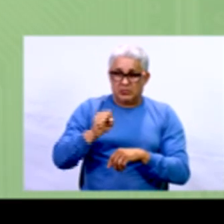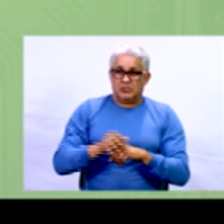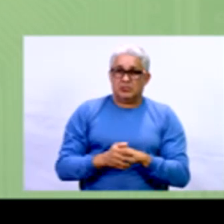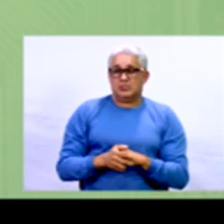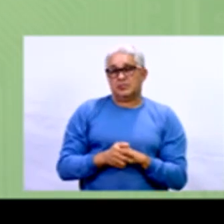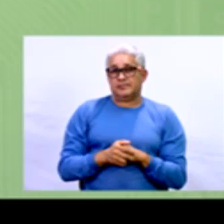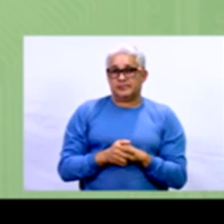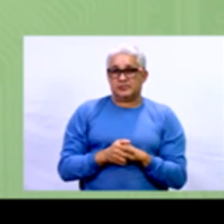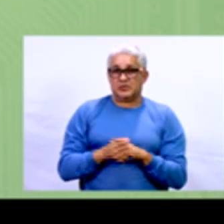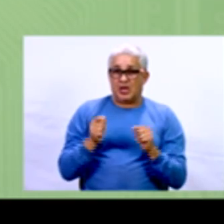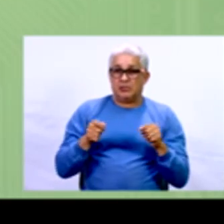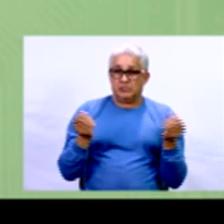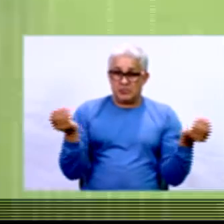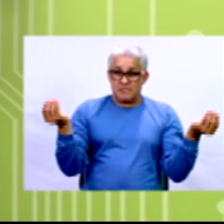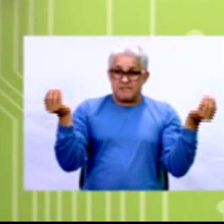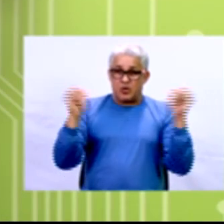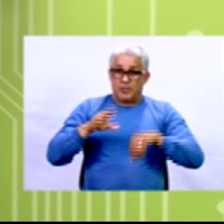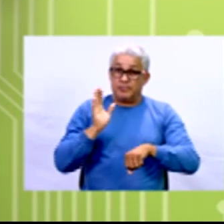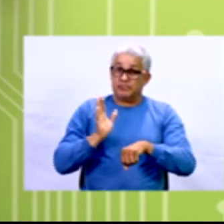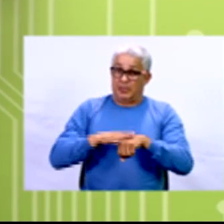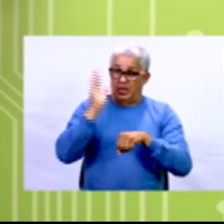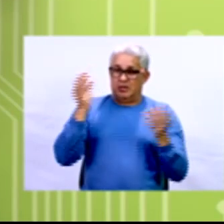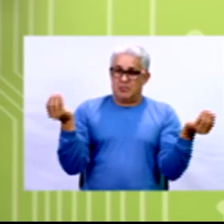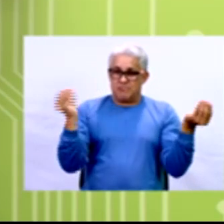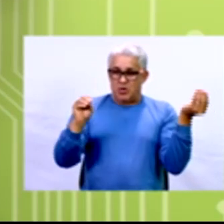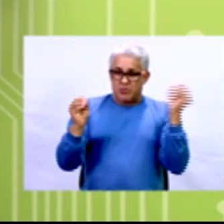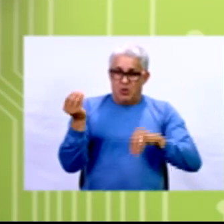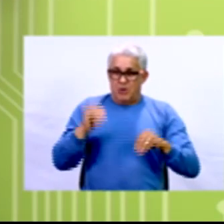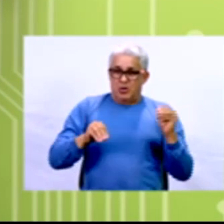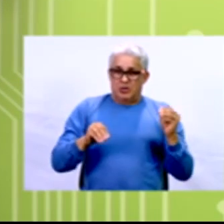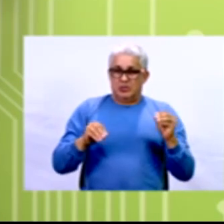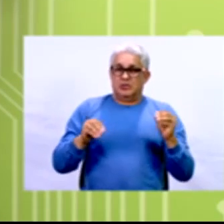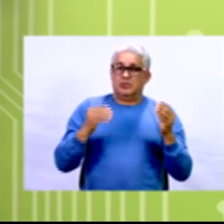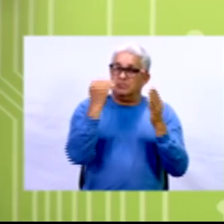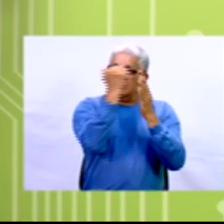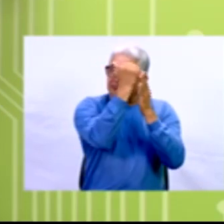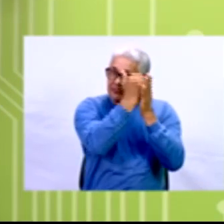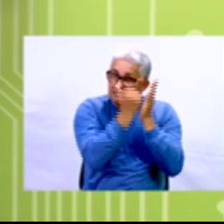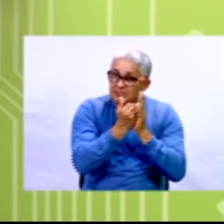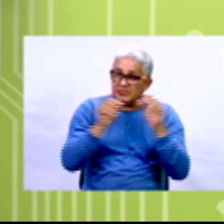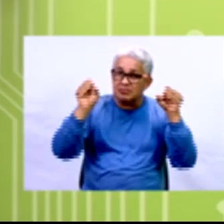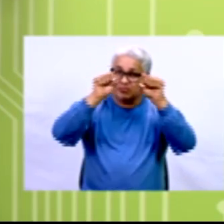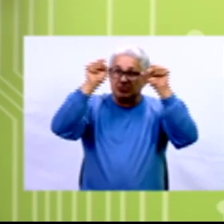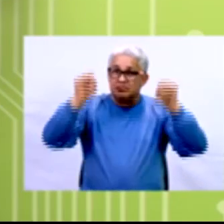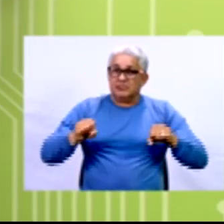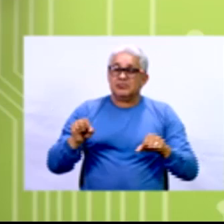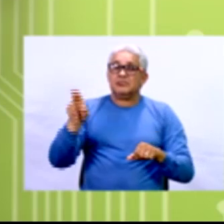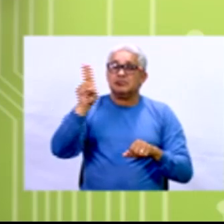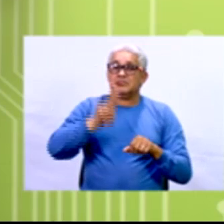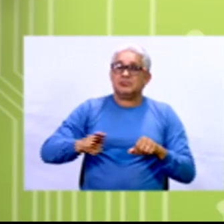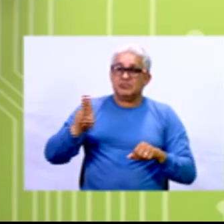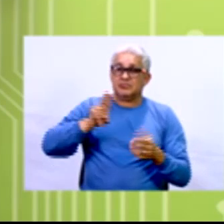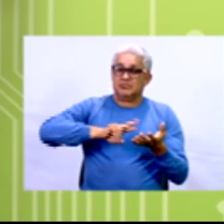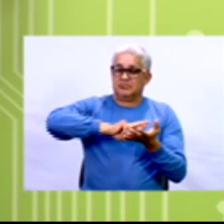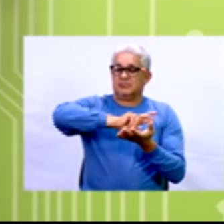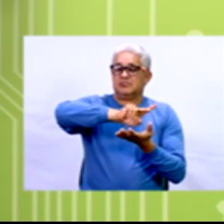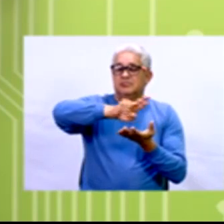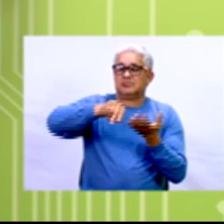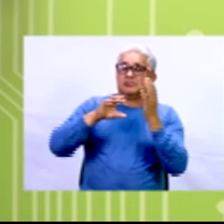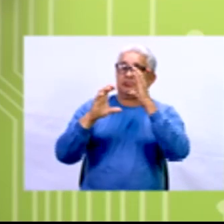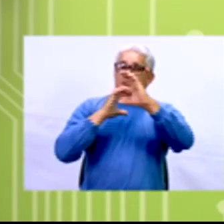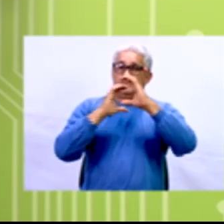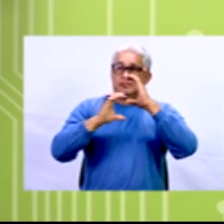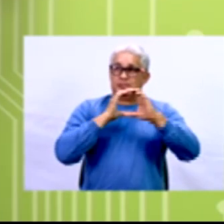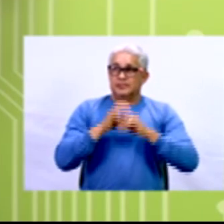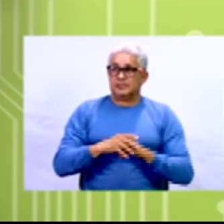pouco mais abrangente, porque ele já fala que são os programas e os sistemas que utilizam múltiplos meios de